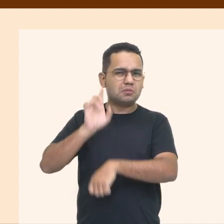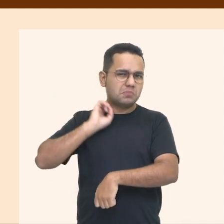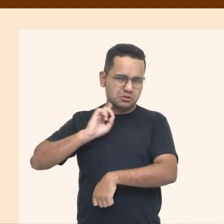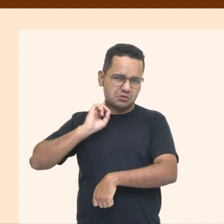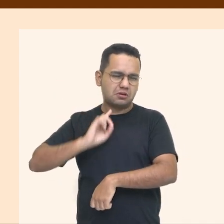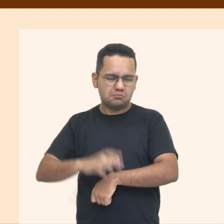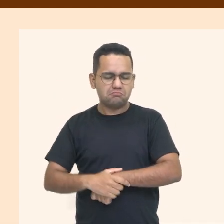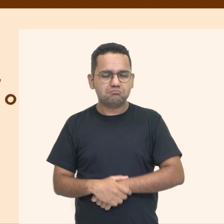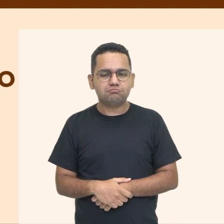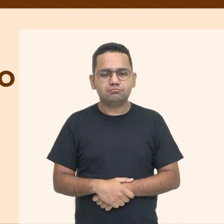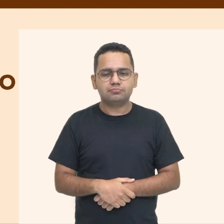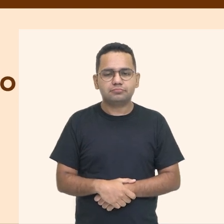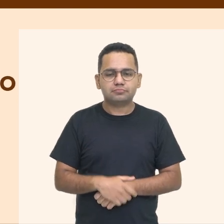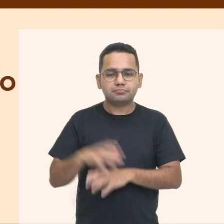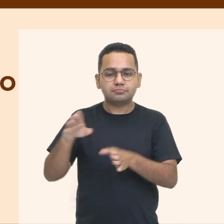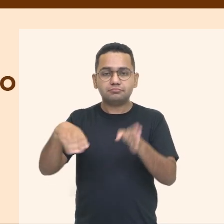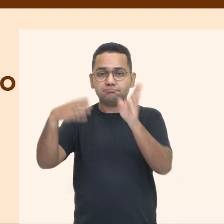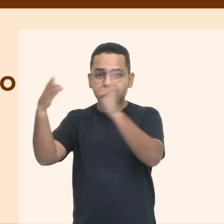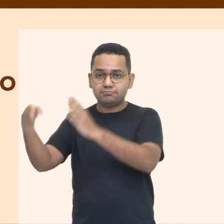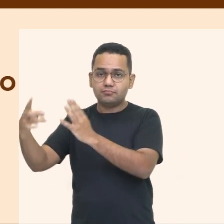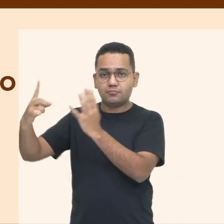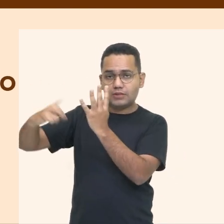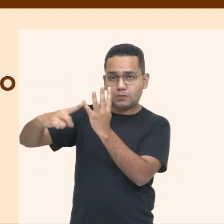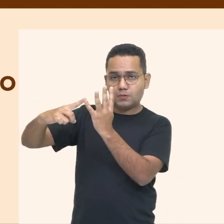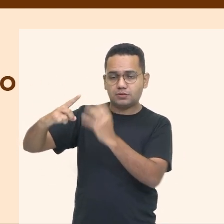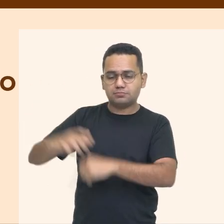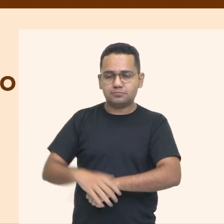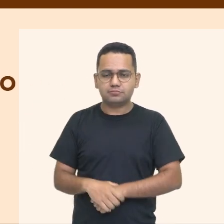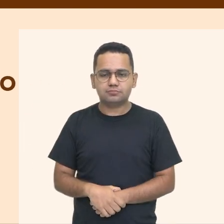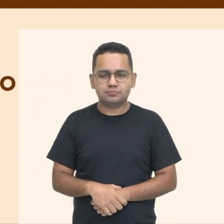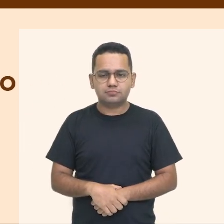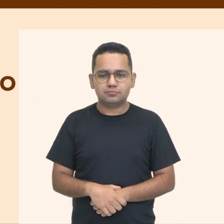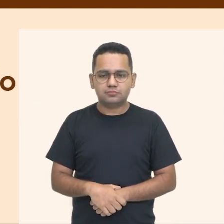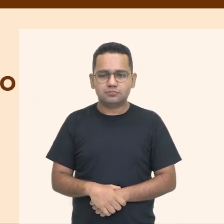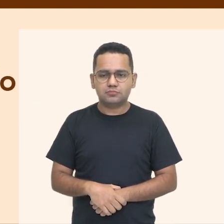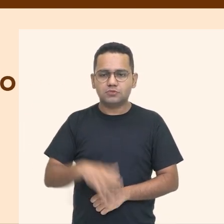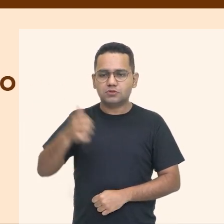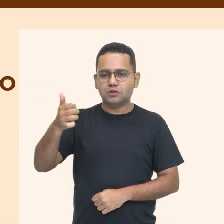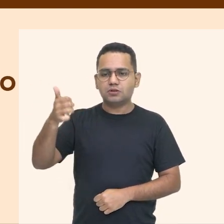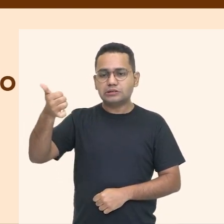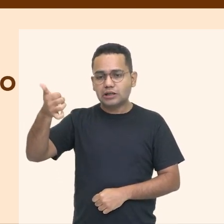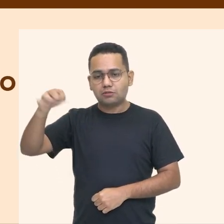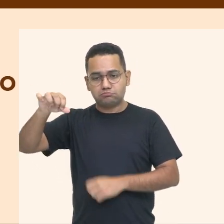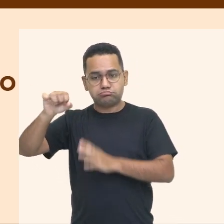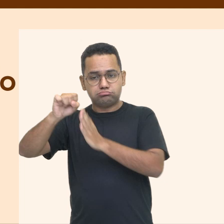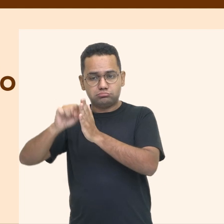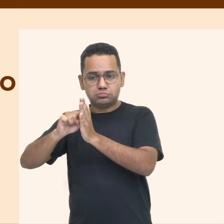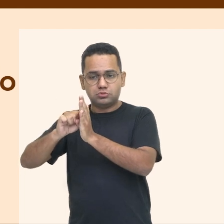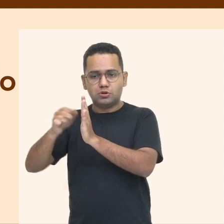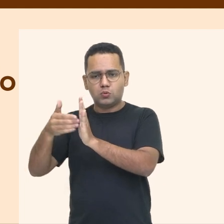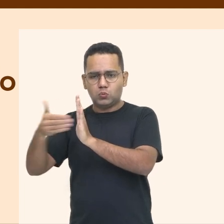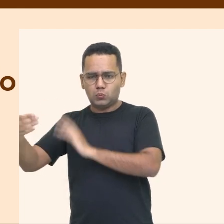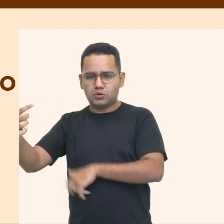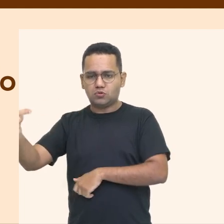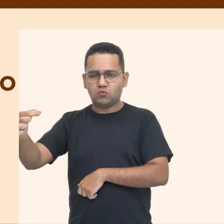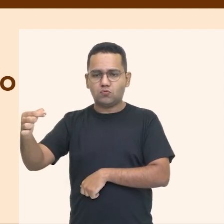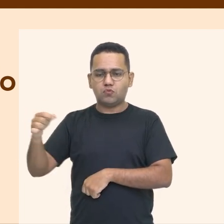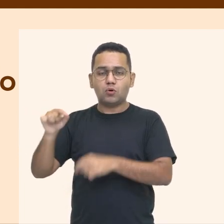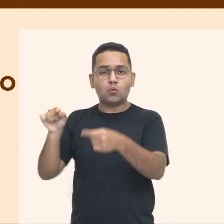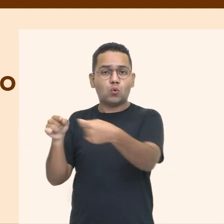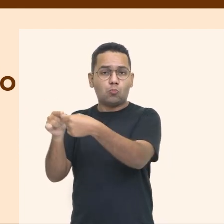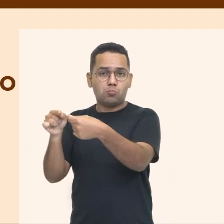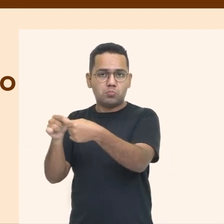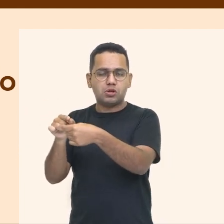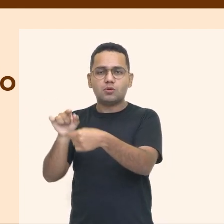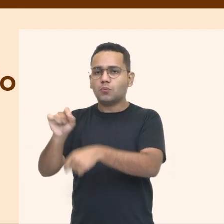Minas Gerais. Em um quarto momento, você vai ter, né, o Brasil sendo